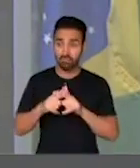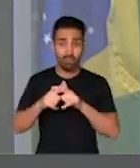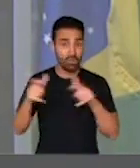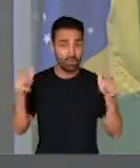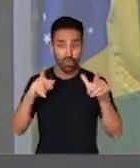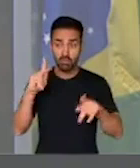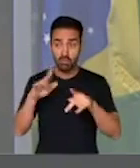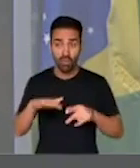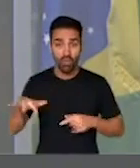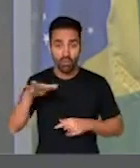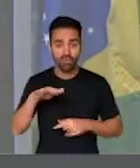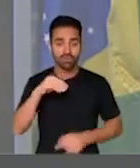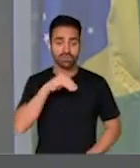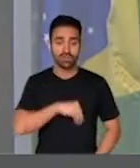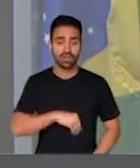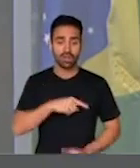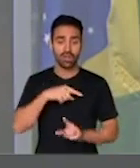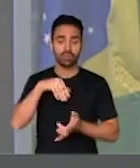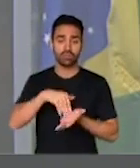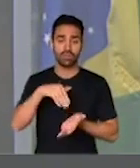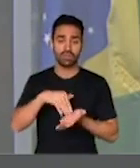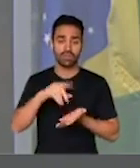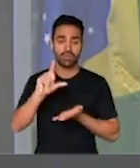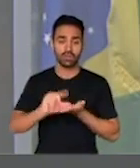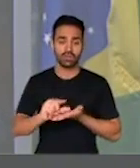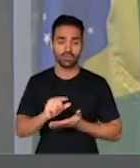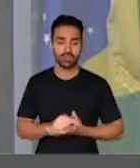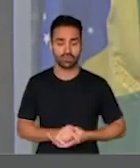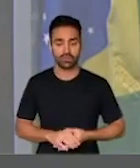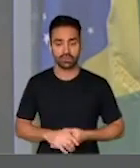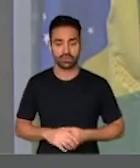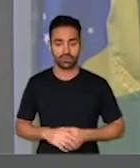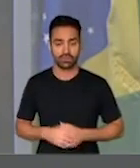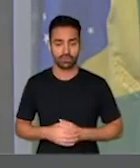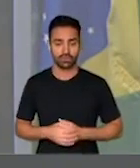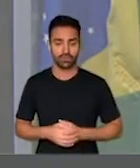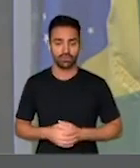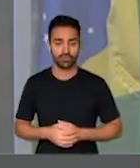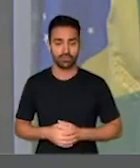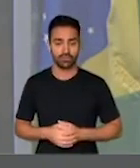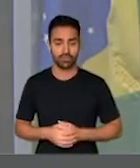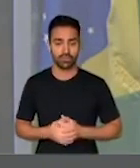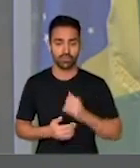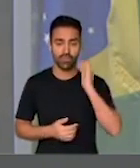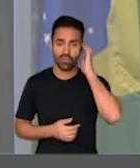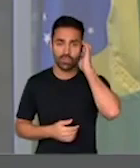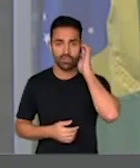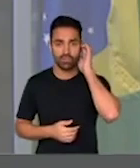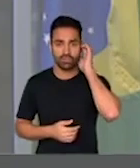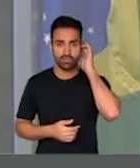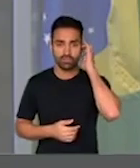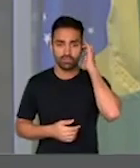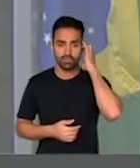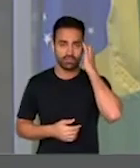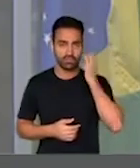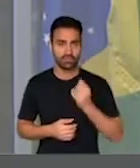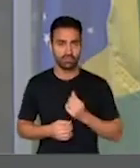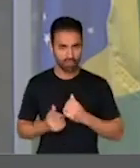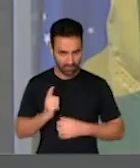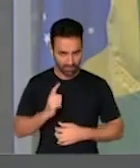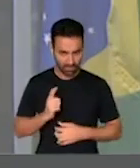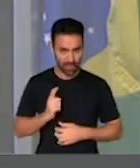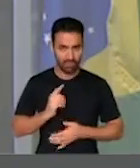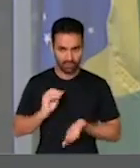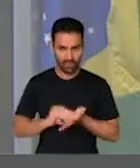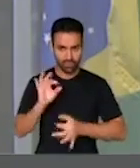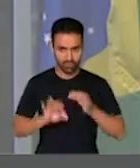população é um salário mínimo, Zé? Não, Zeca Dirceu. Que justiça social que é essa, eu